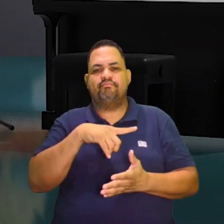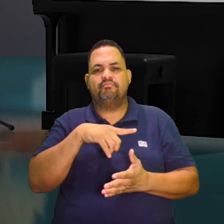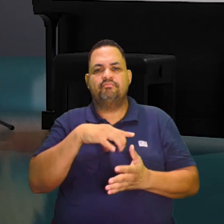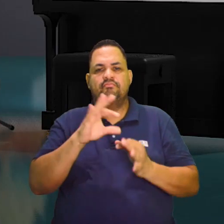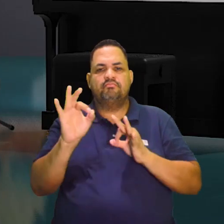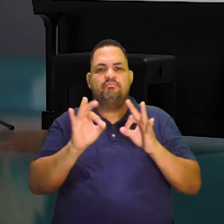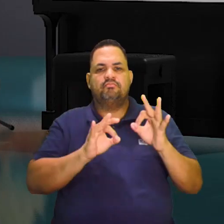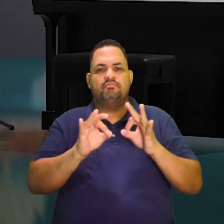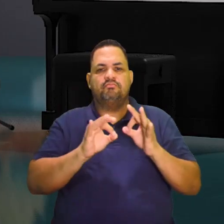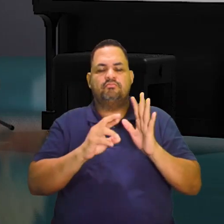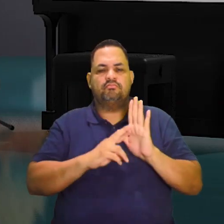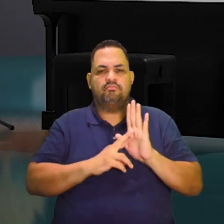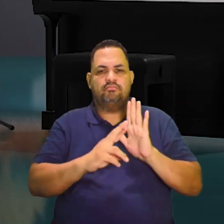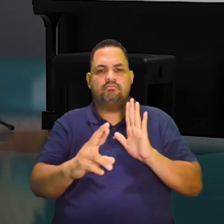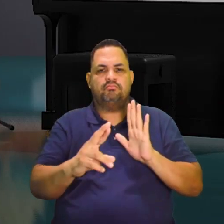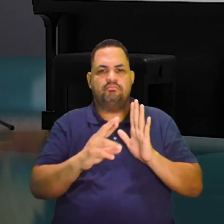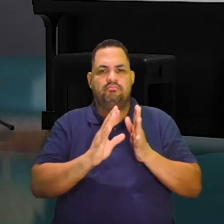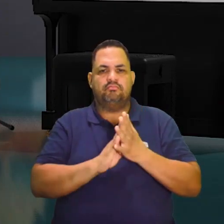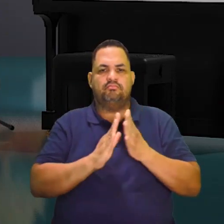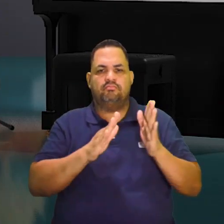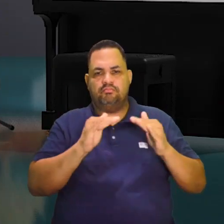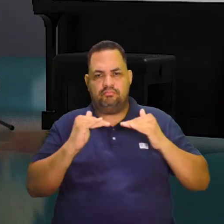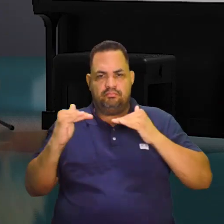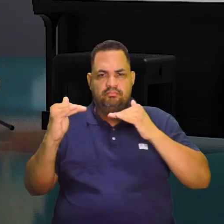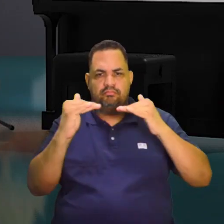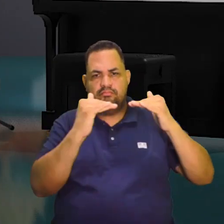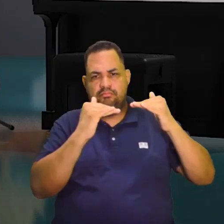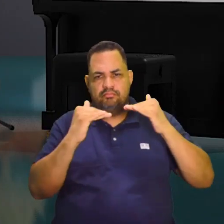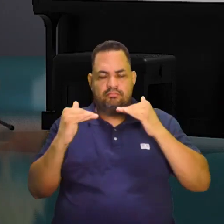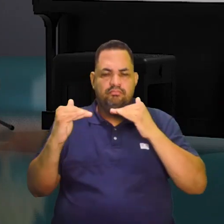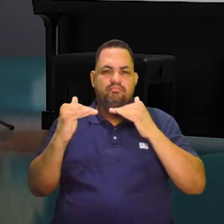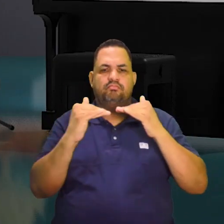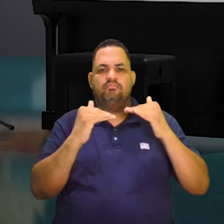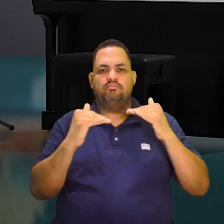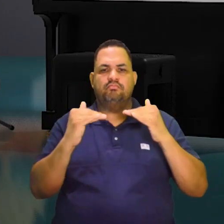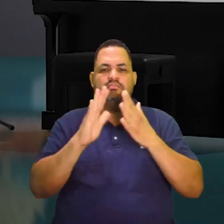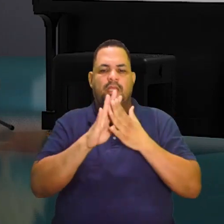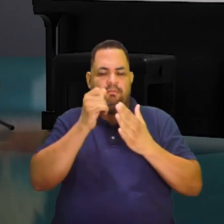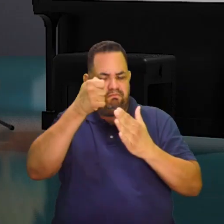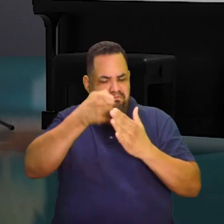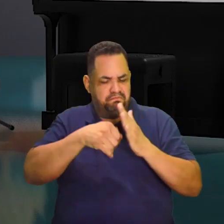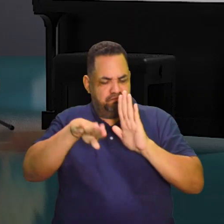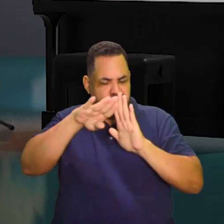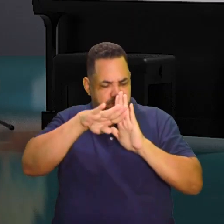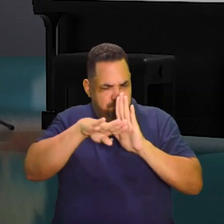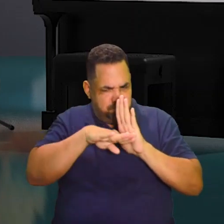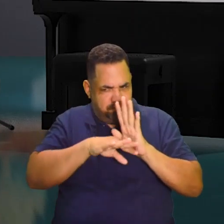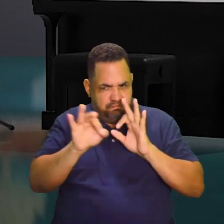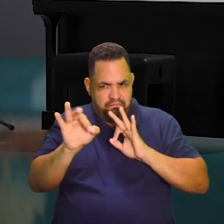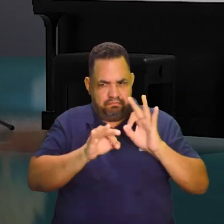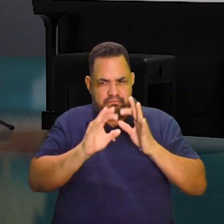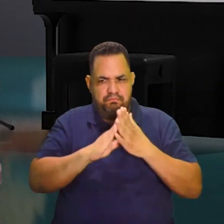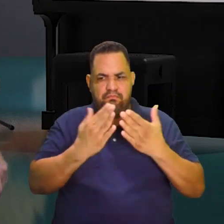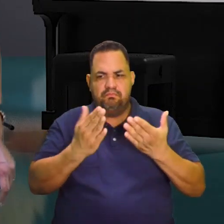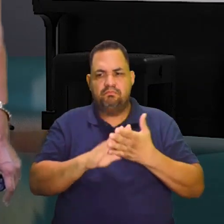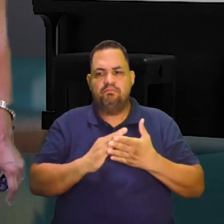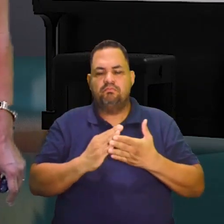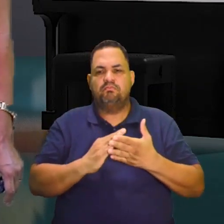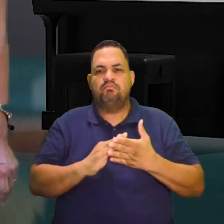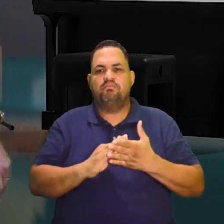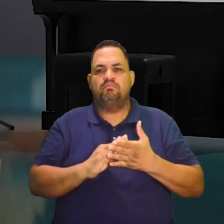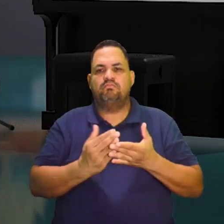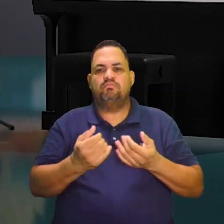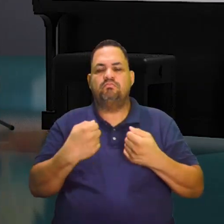a forma de representar ainda era um padrão muito rigoroso, né, pela igreja. Então, não havia nem